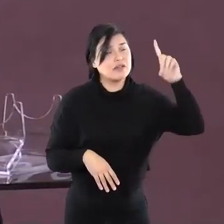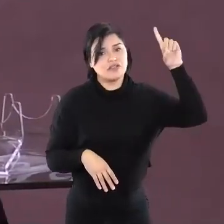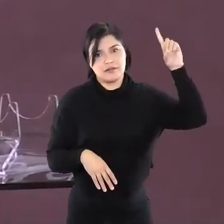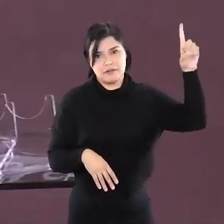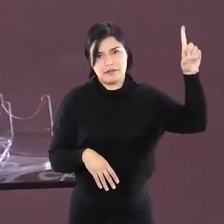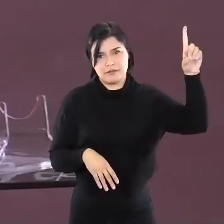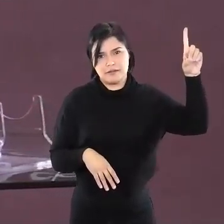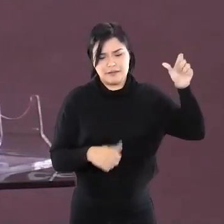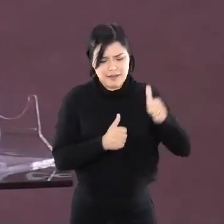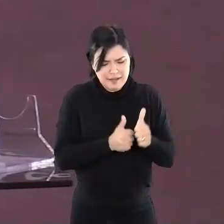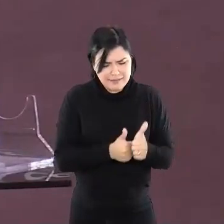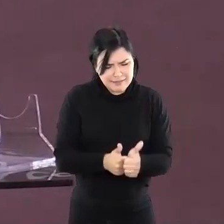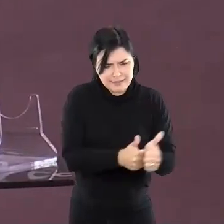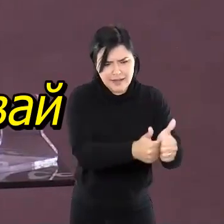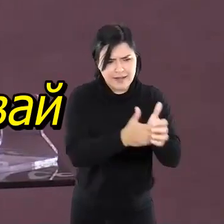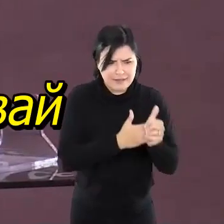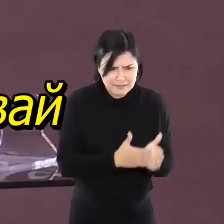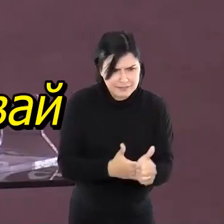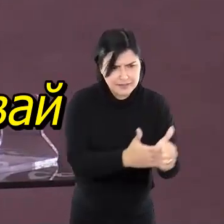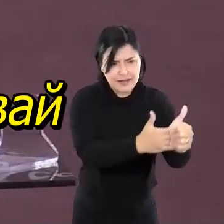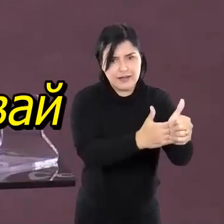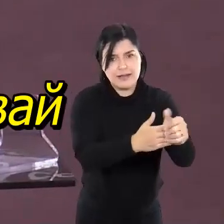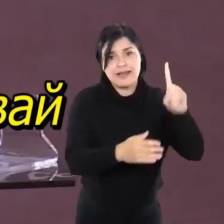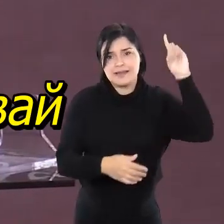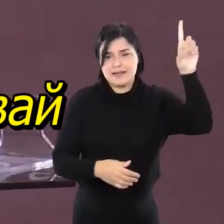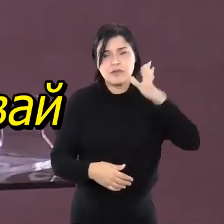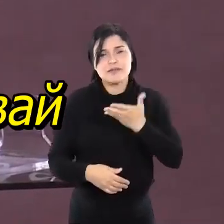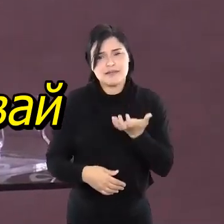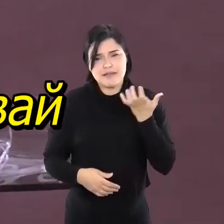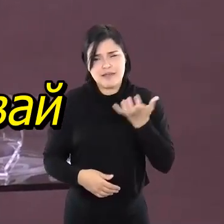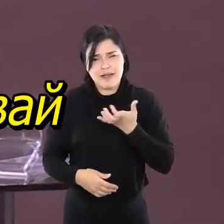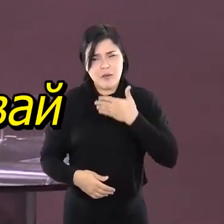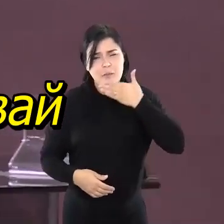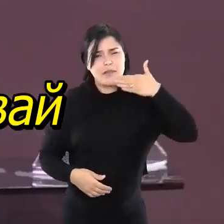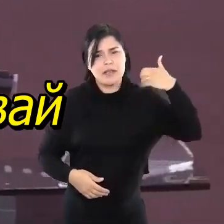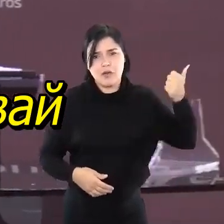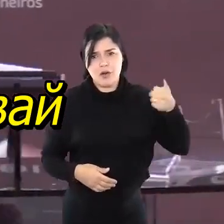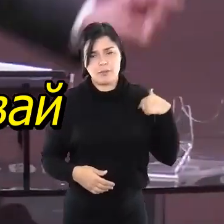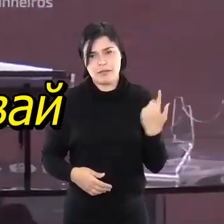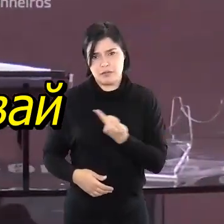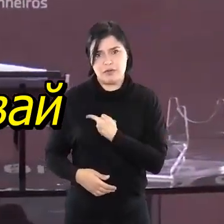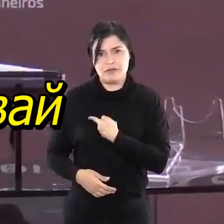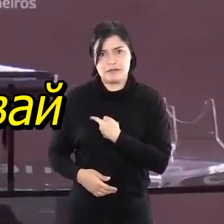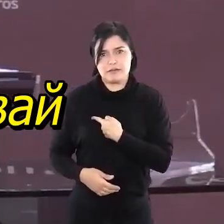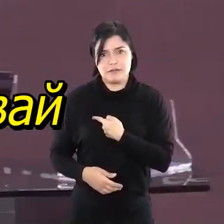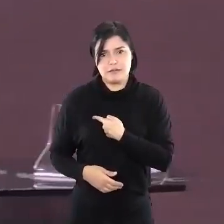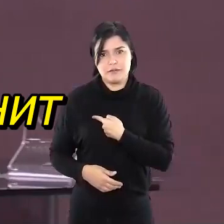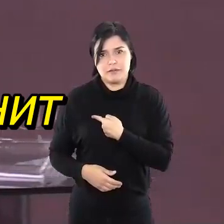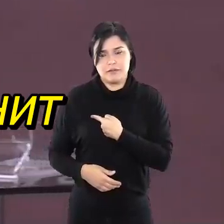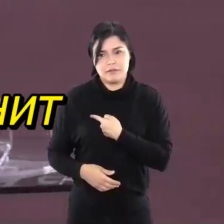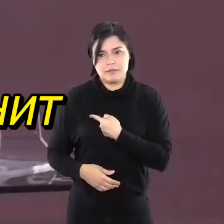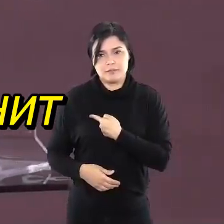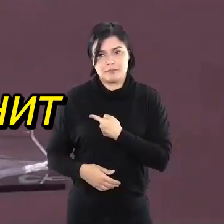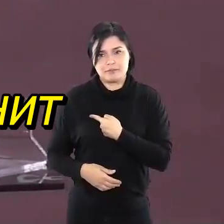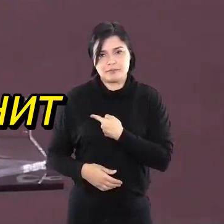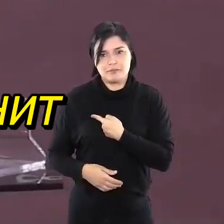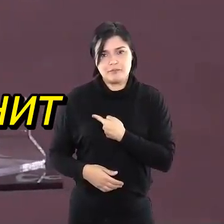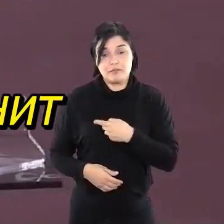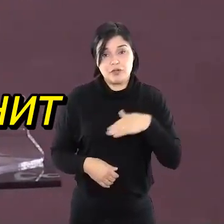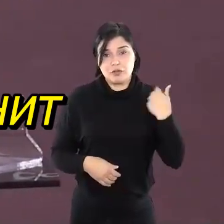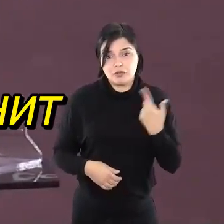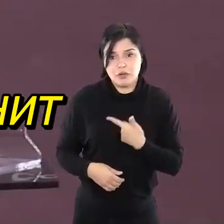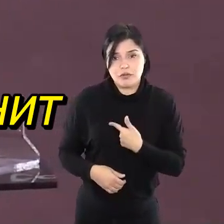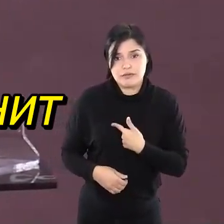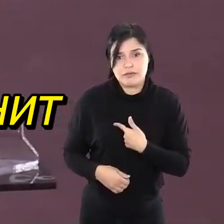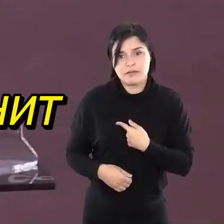Ele quer o melhor para nós. Entrega o teu caminho ao Senhor, confia nele, o mais ele fará. Agrada-te do Senhor e